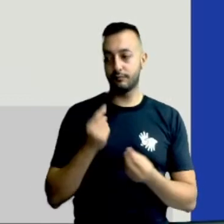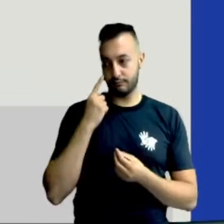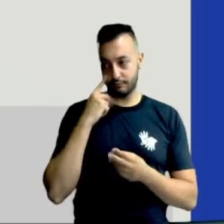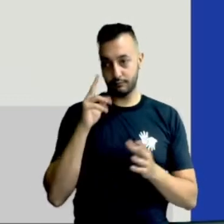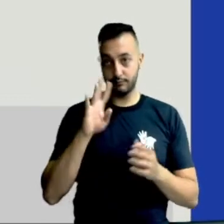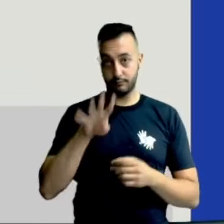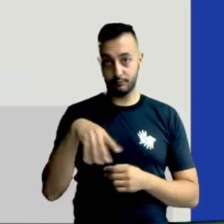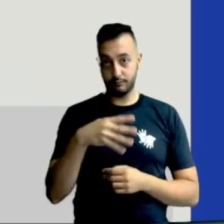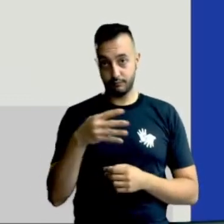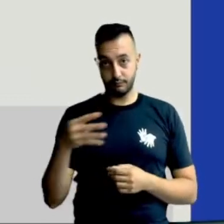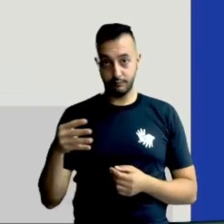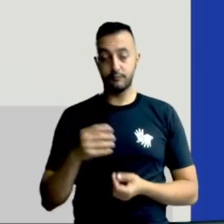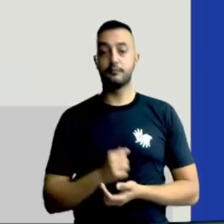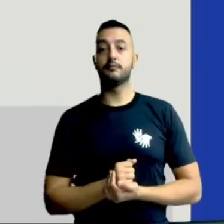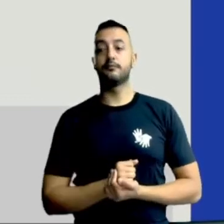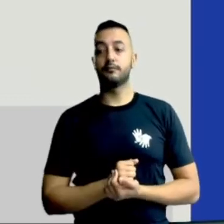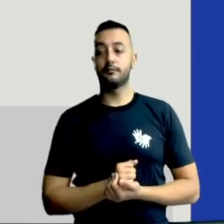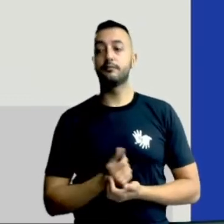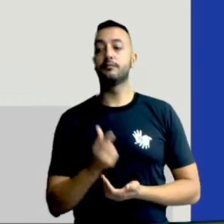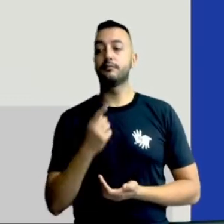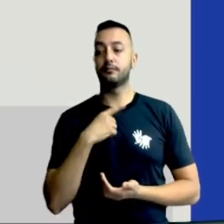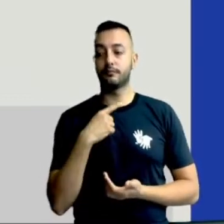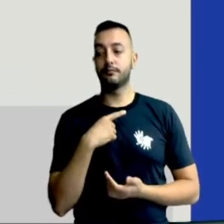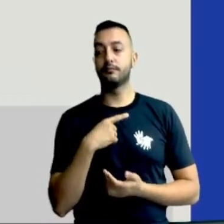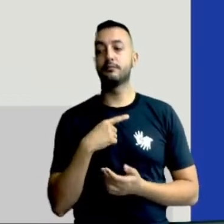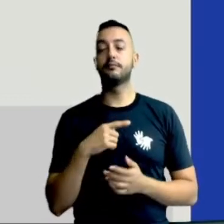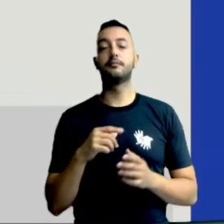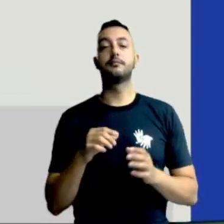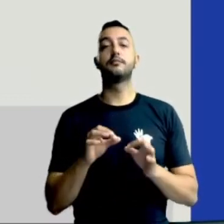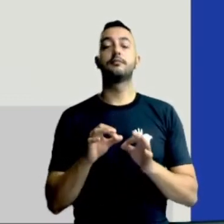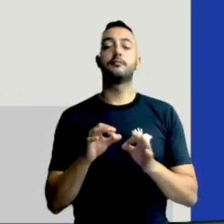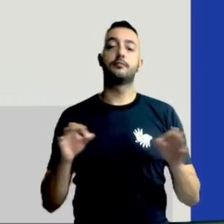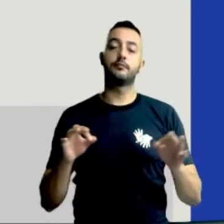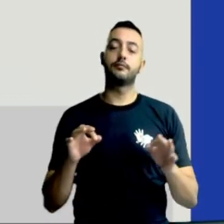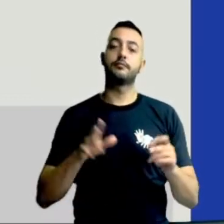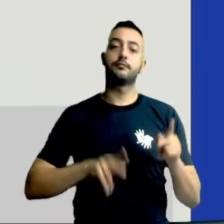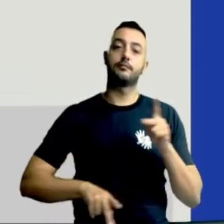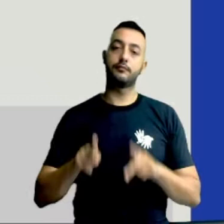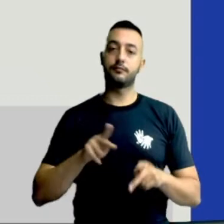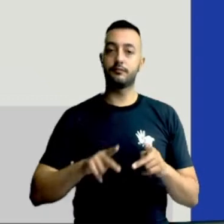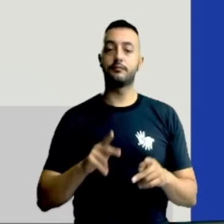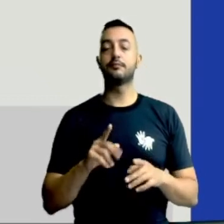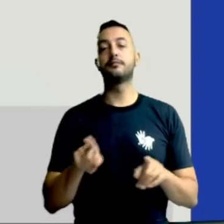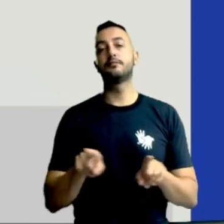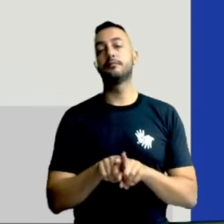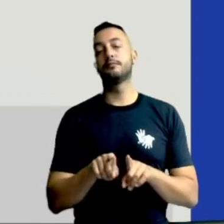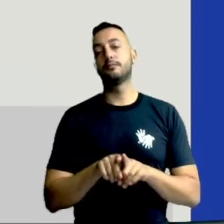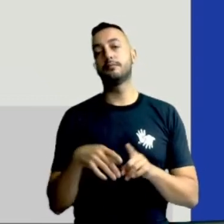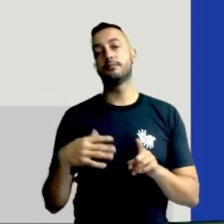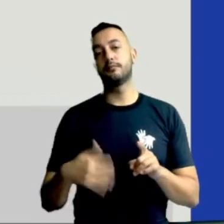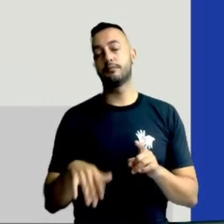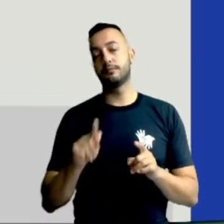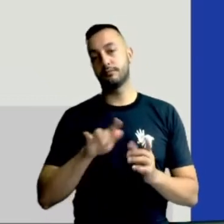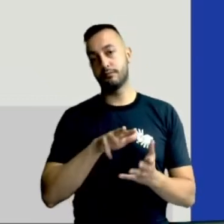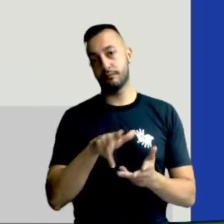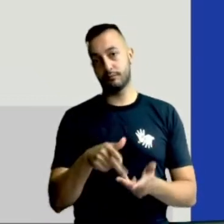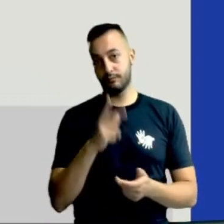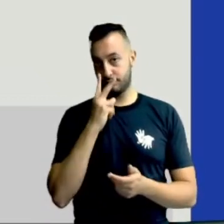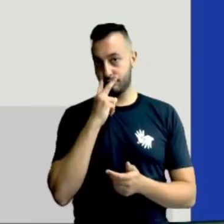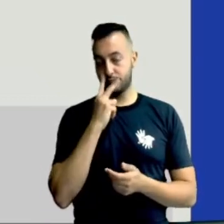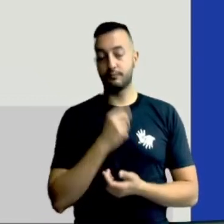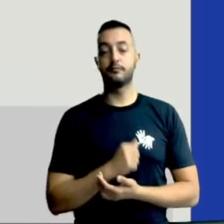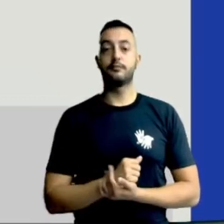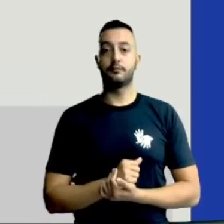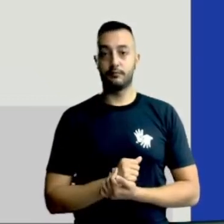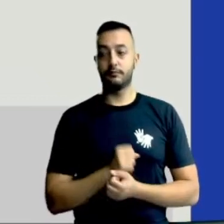na tabela, certo? Aqui tem a área, população e densidade geográfica da cidade de Vitória de Santo